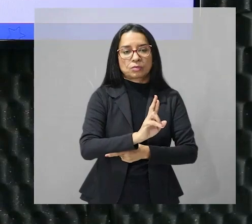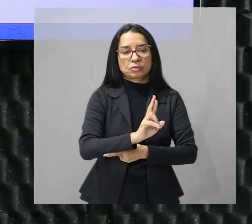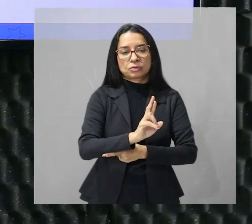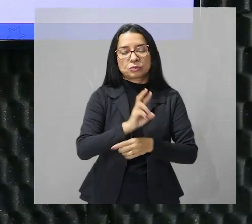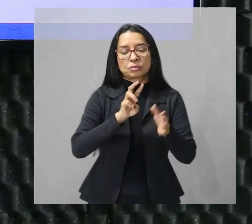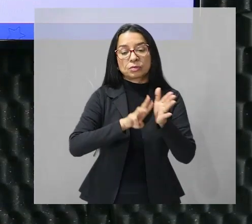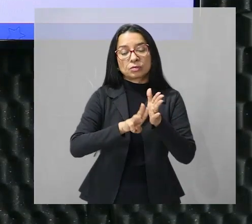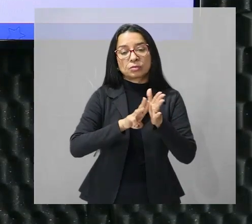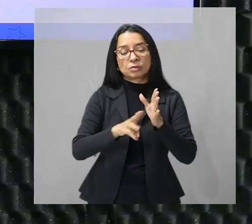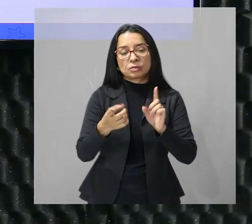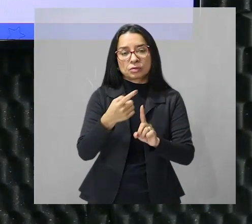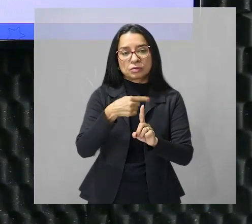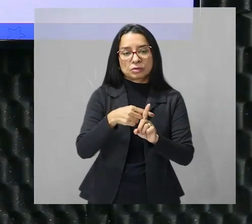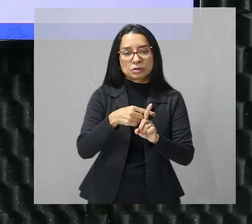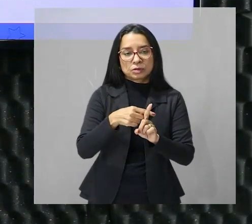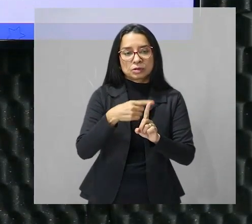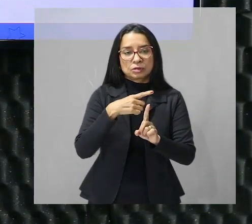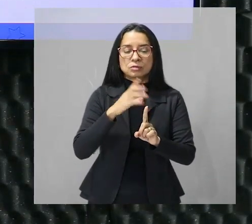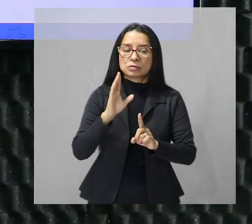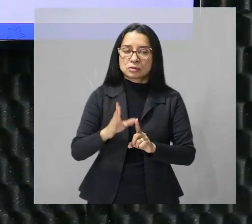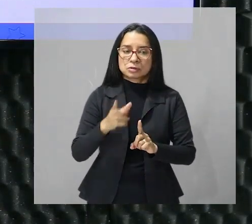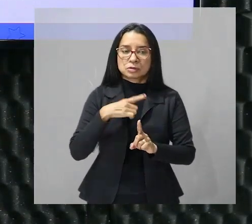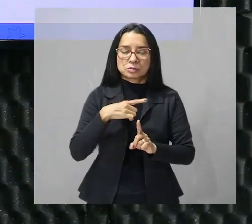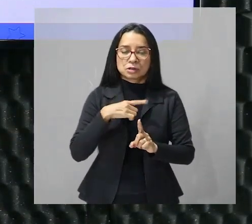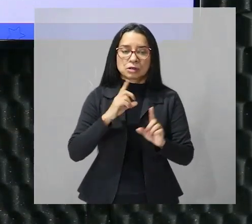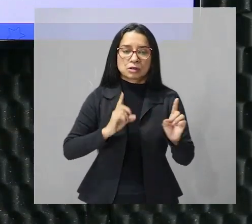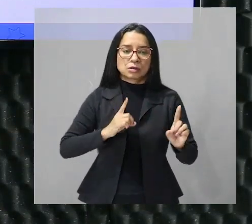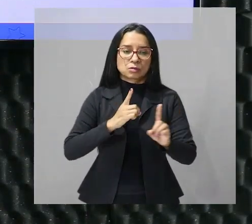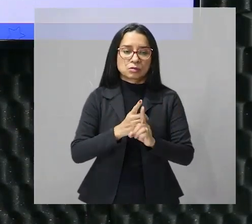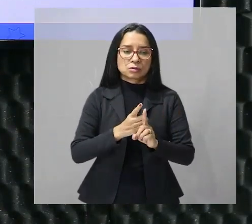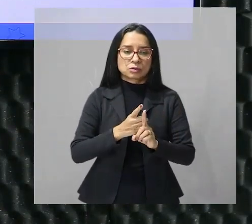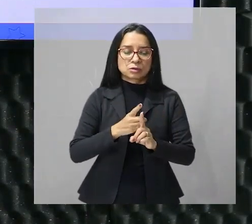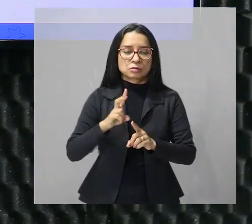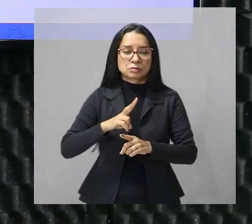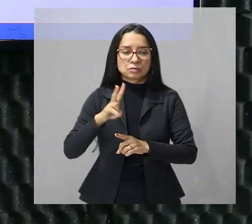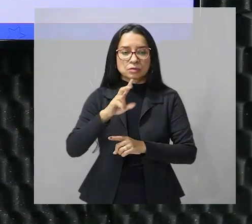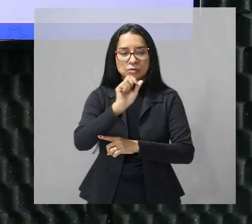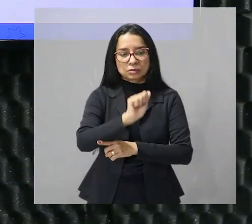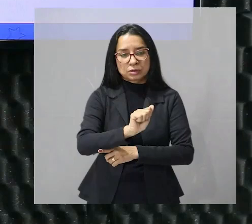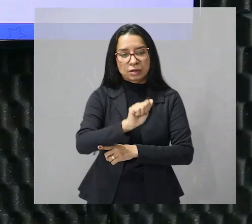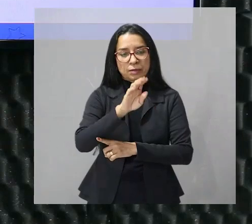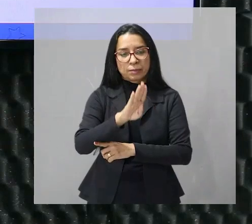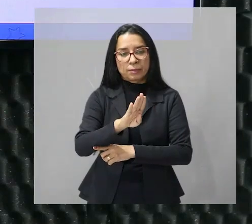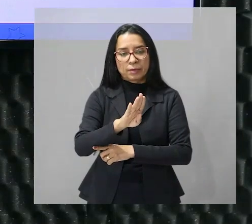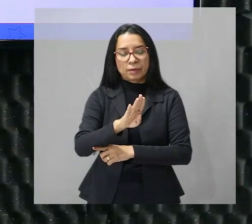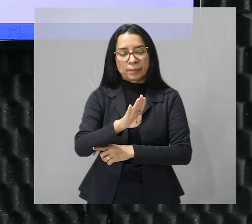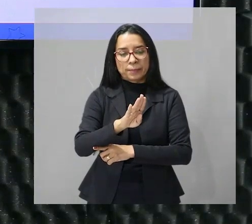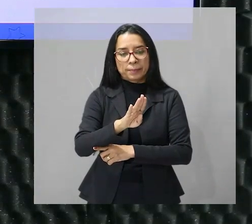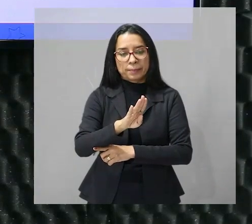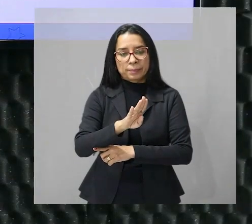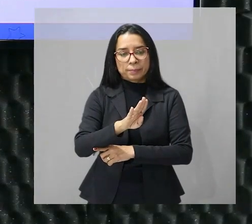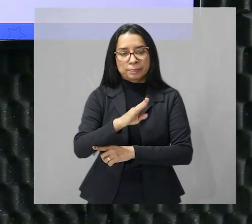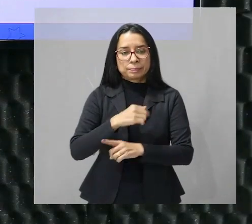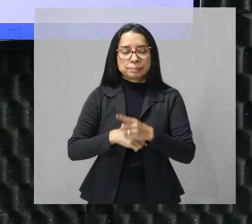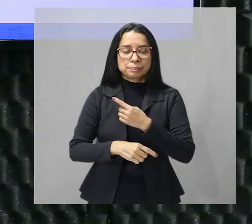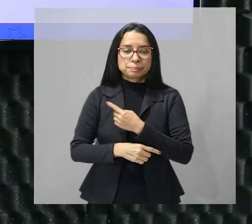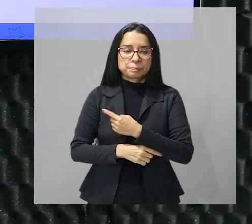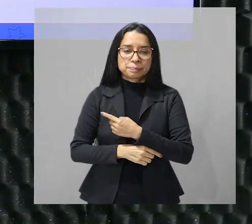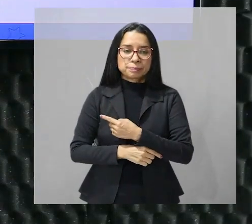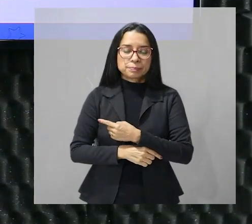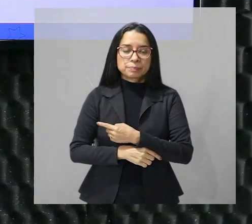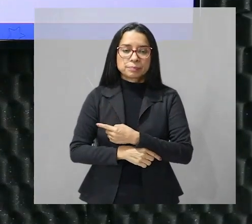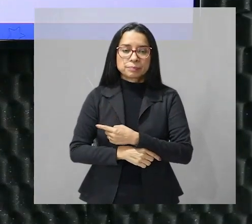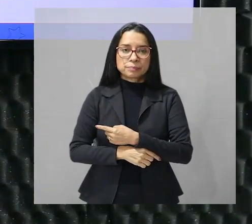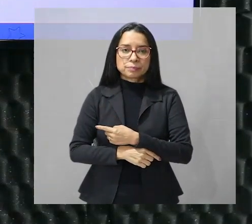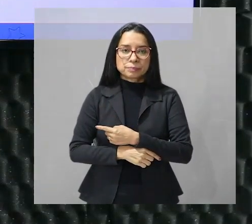método da adição, e aqui nós já estamos encontrando os valores de A e de B correspondentes, tá? Então, A, 10 e